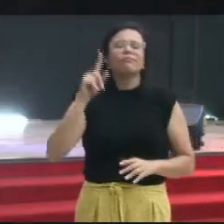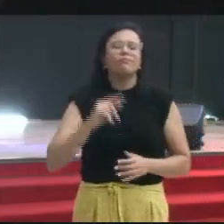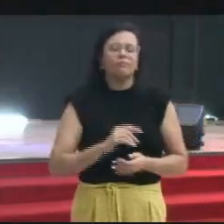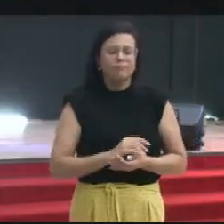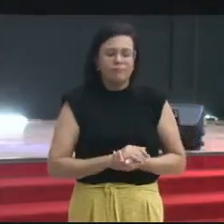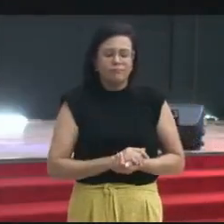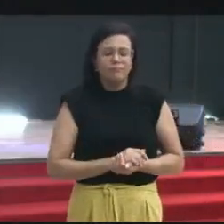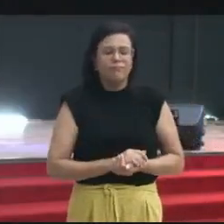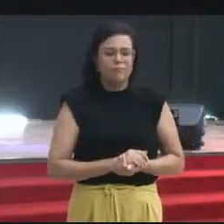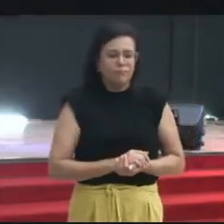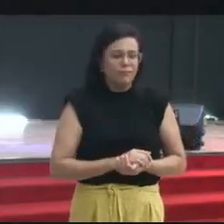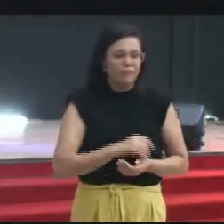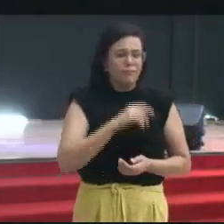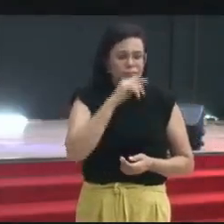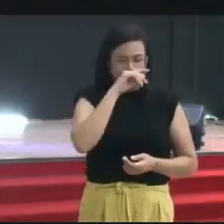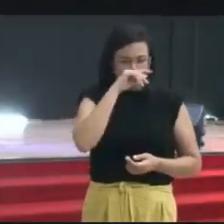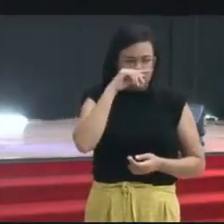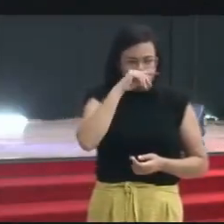Para a glória de Deus.